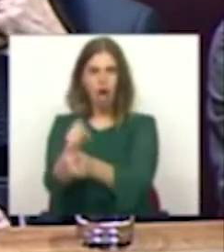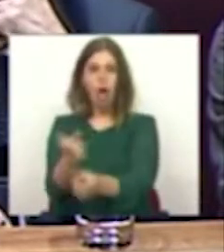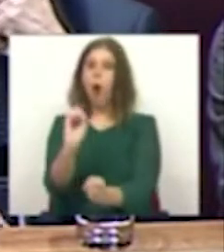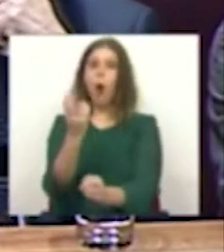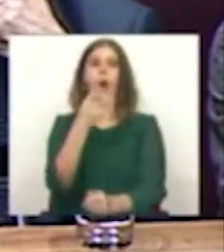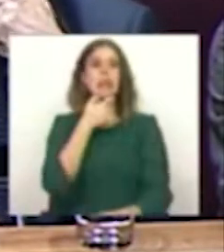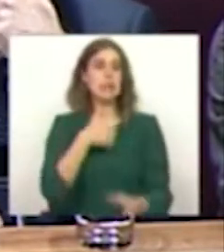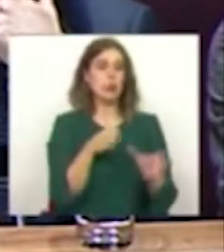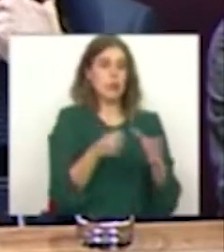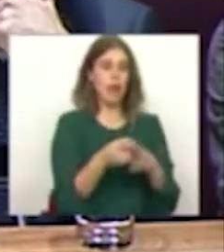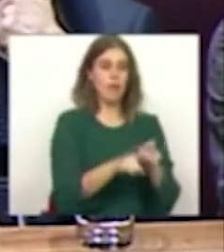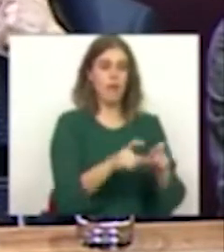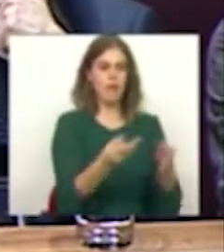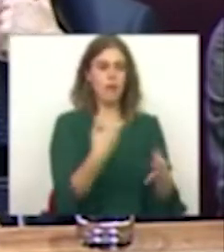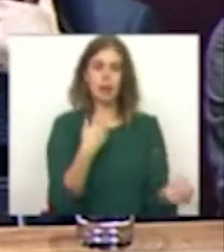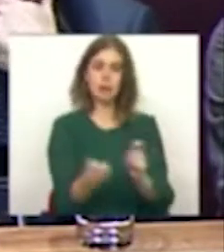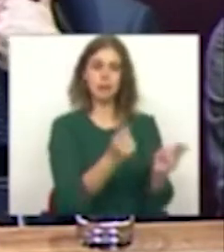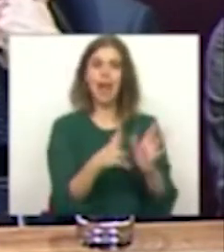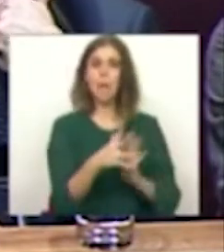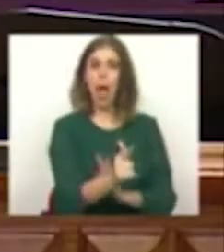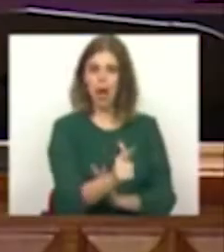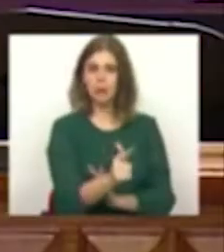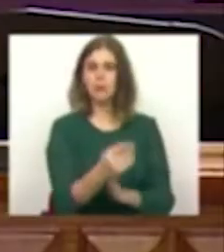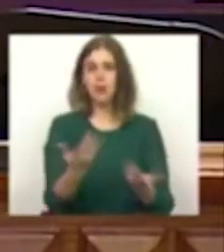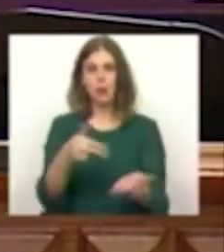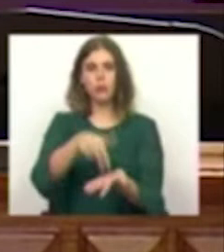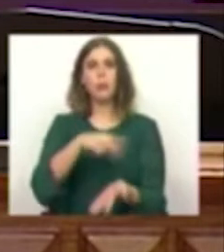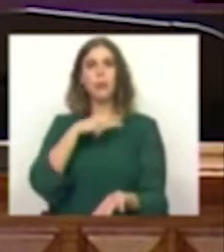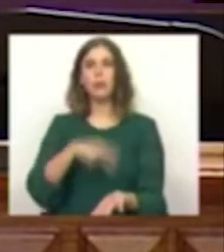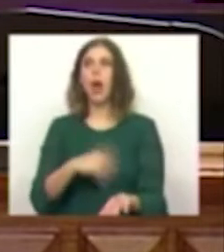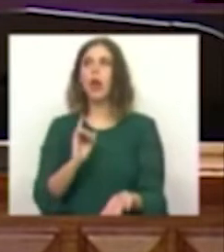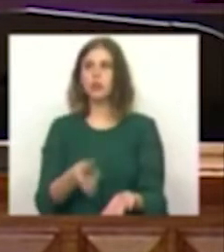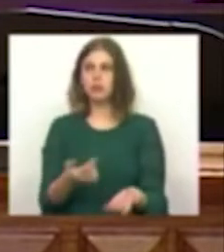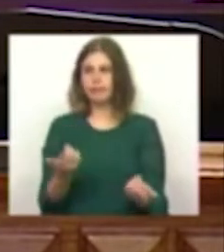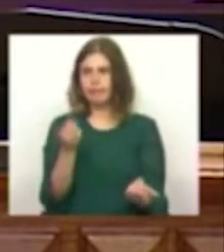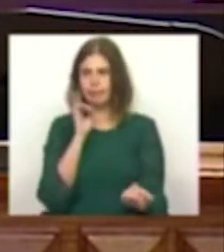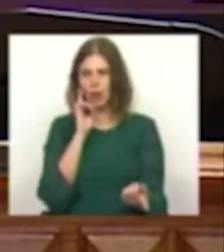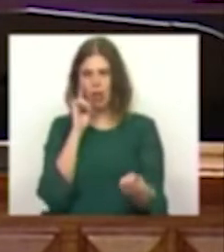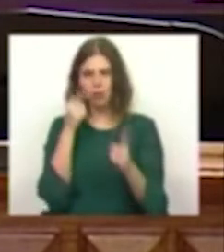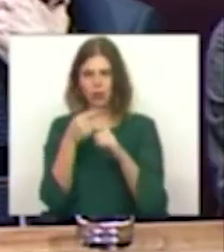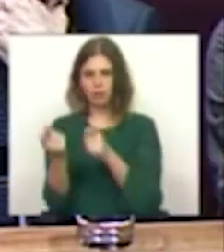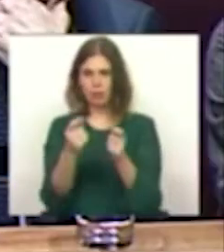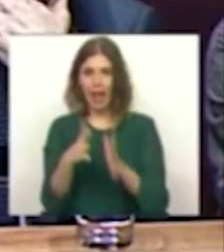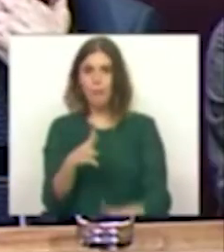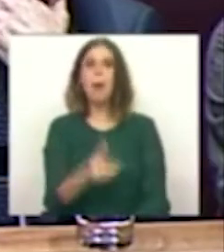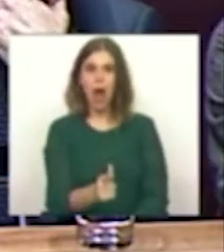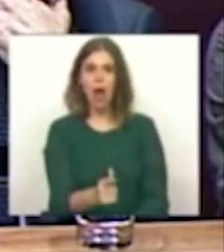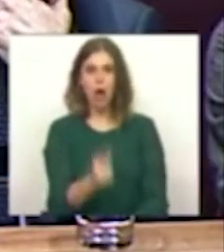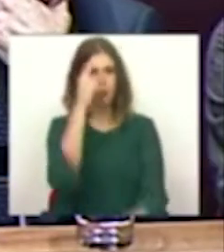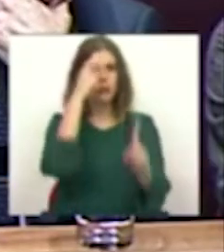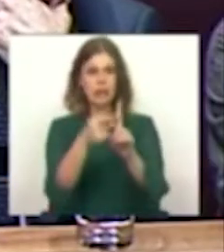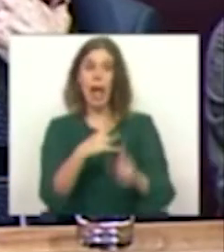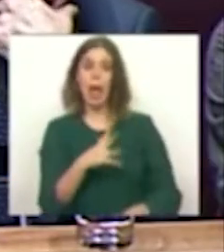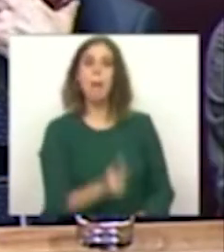no Conselho de Competitividade, onde será discutido amanhã. A posição de Portugal foi determinante para que fosse discutido amanhã, para ser